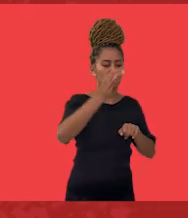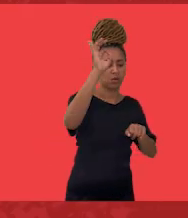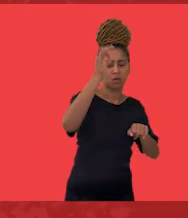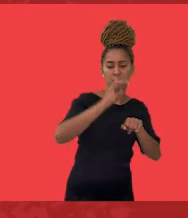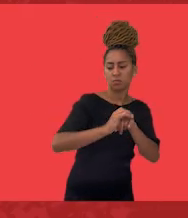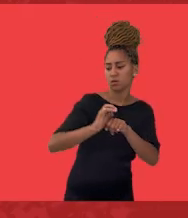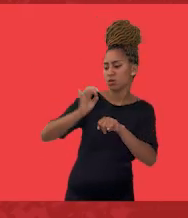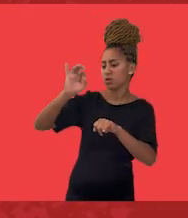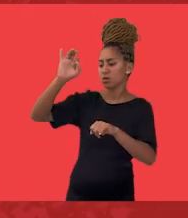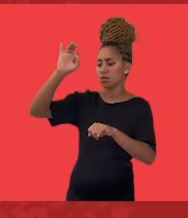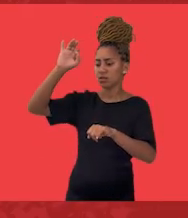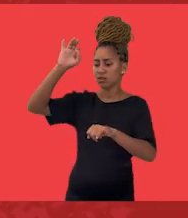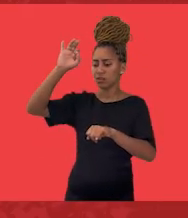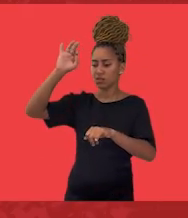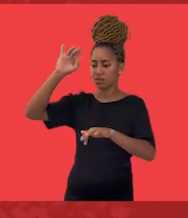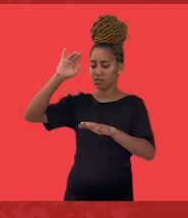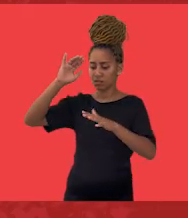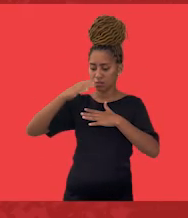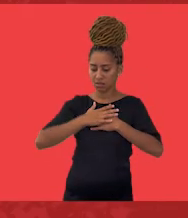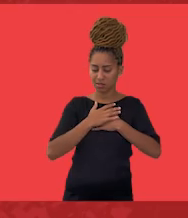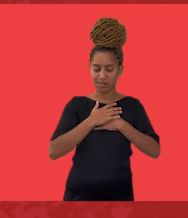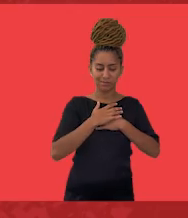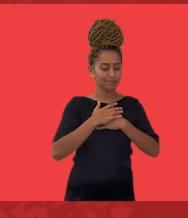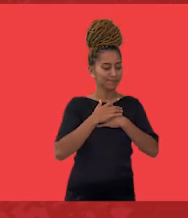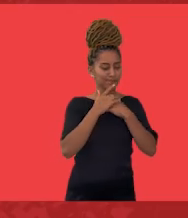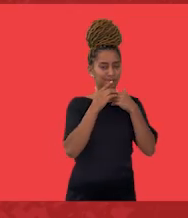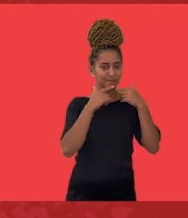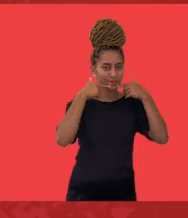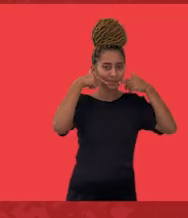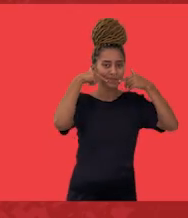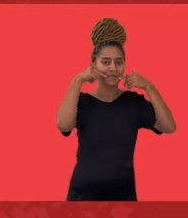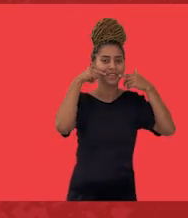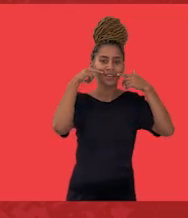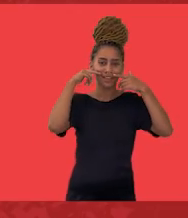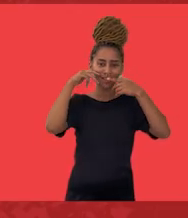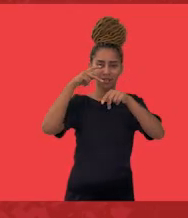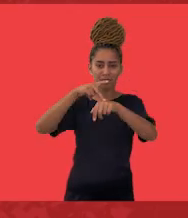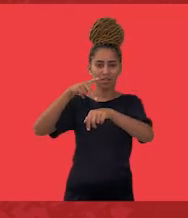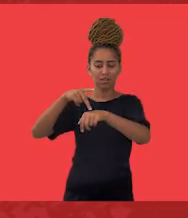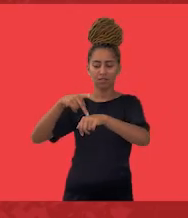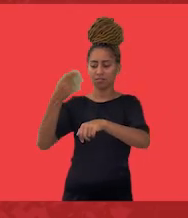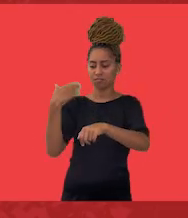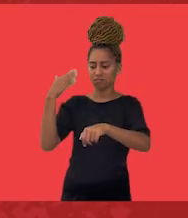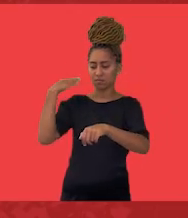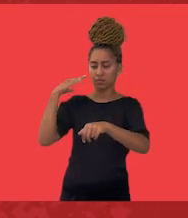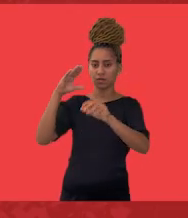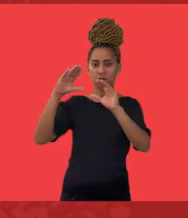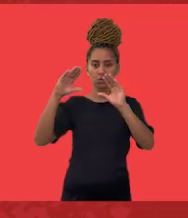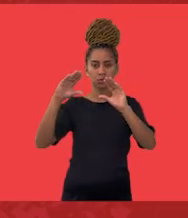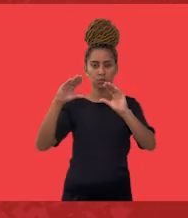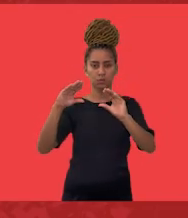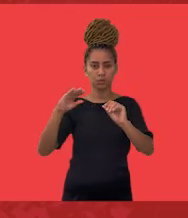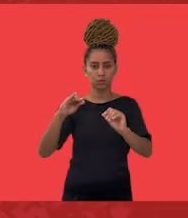pensa em Jorge. Maísa pensa em rasgar o céu. O que